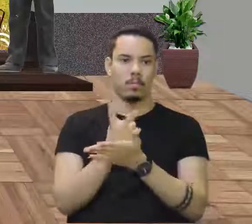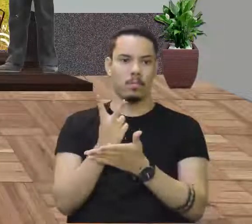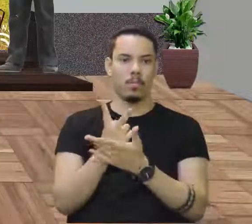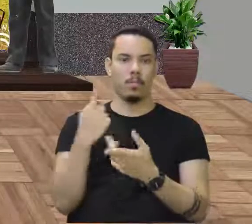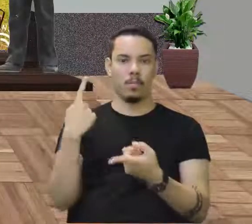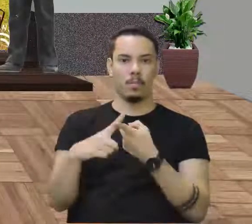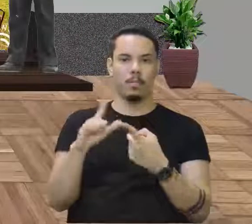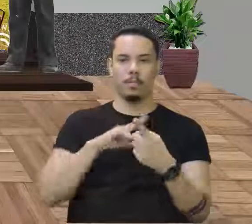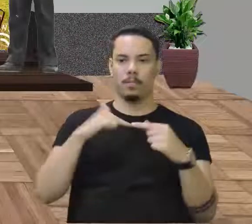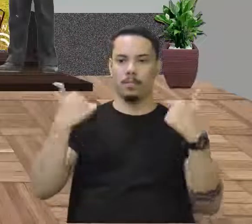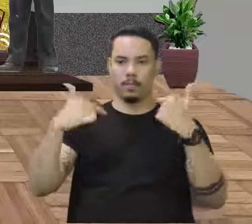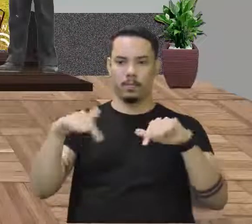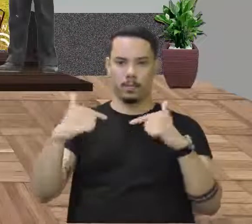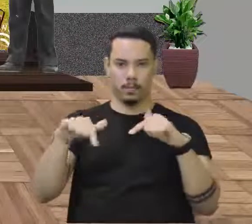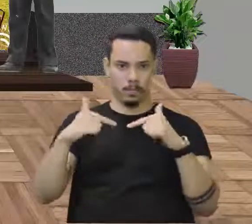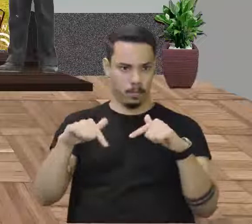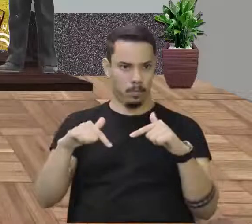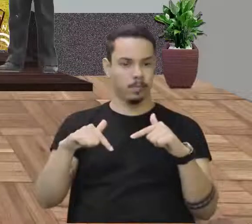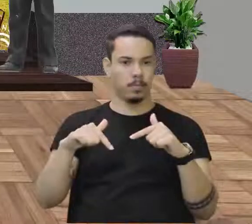Porque ele teve um trabalho